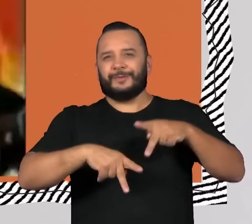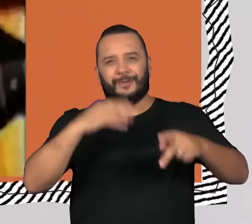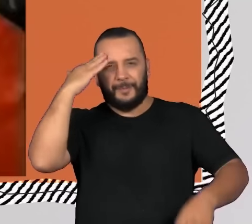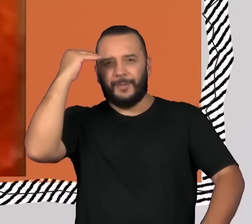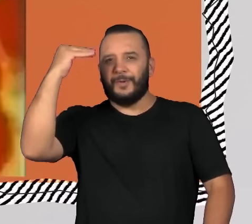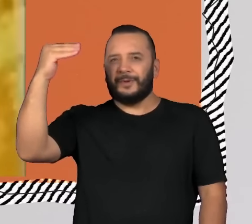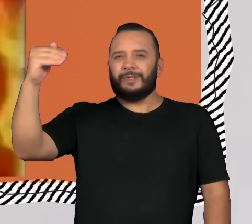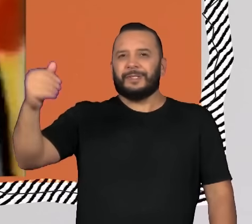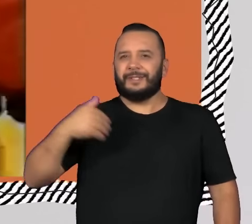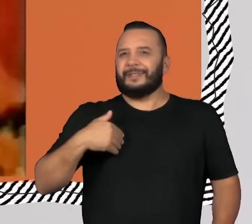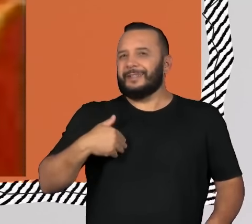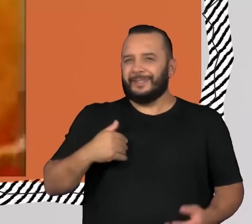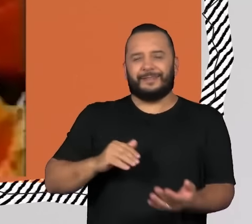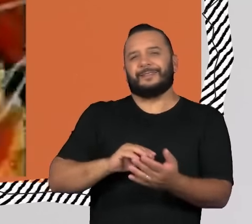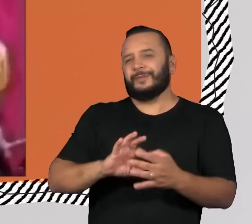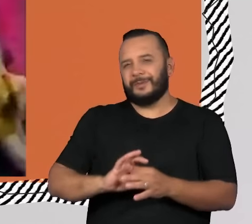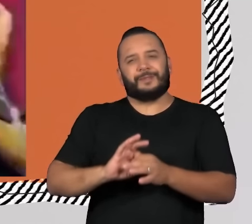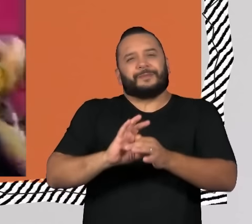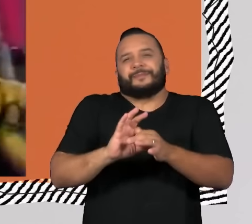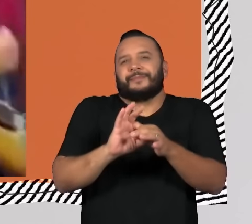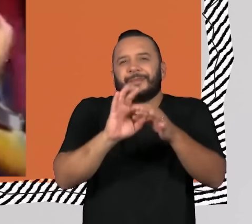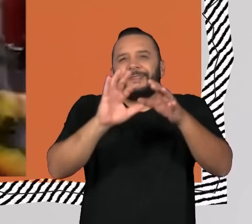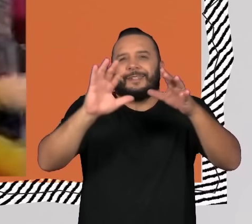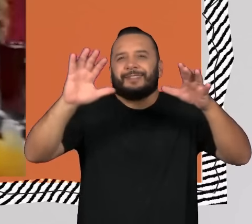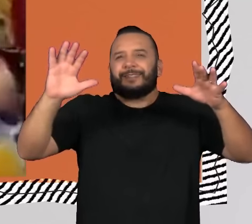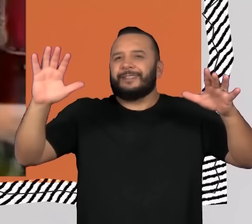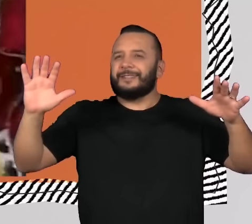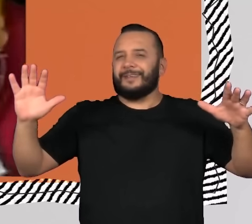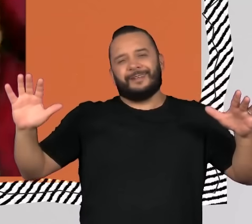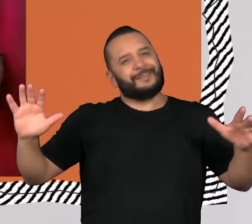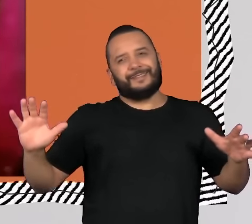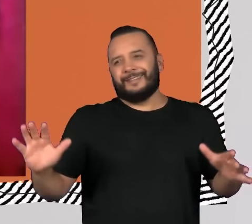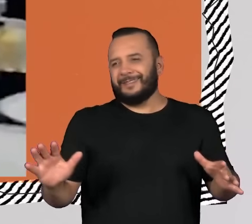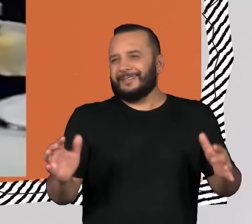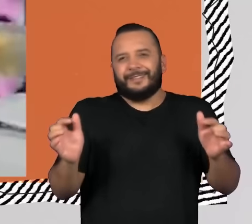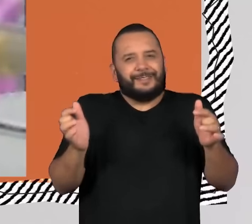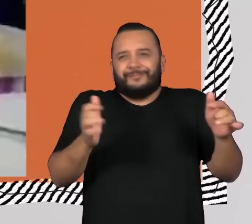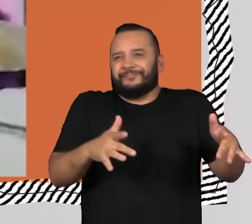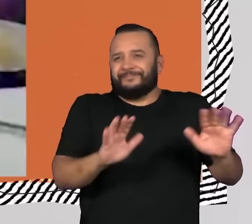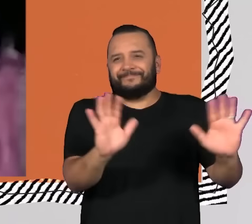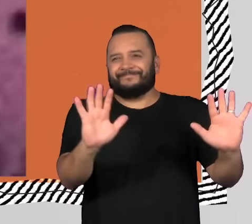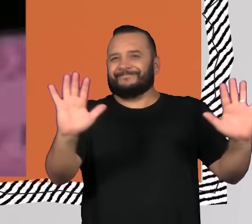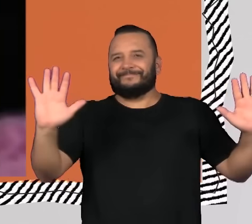nada nos libra, nada más queda.